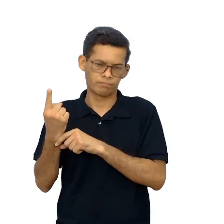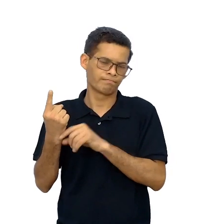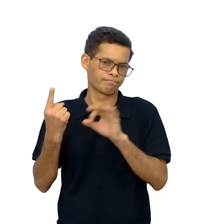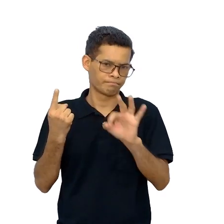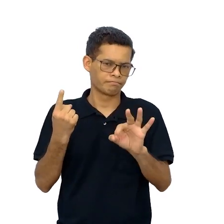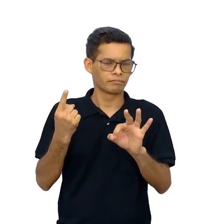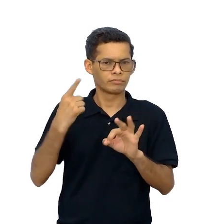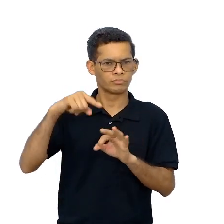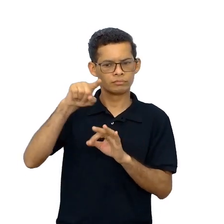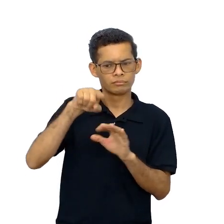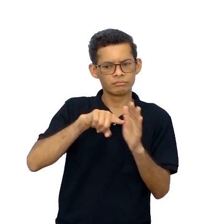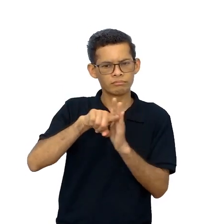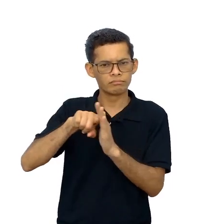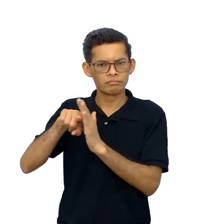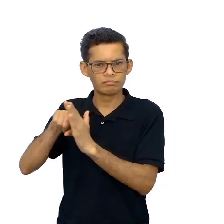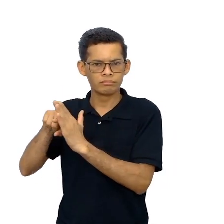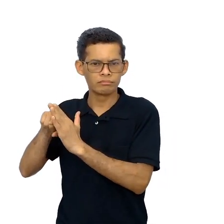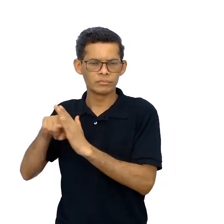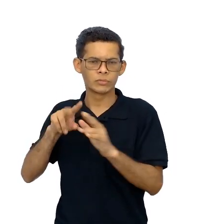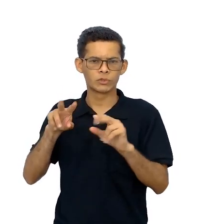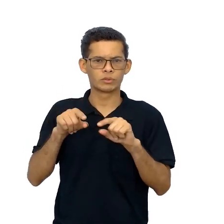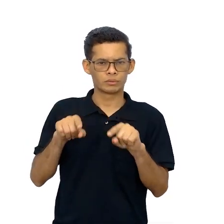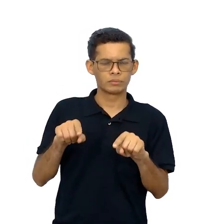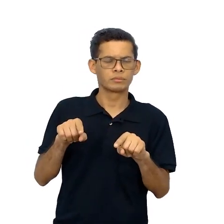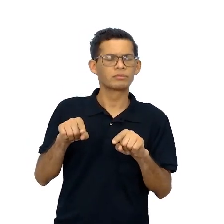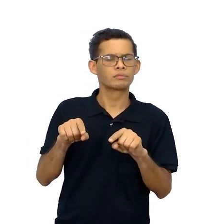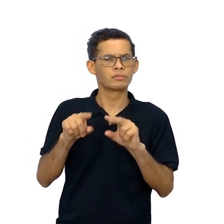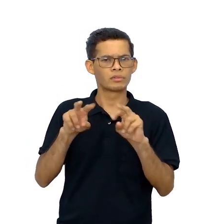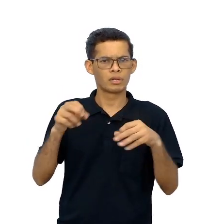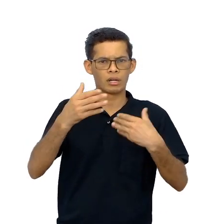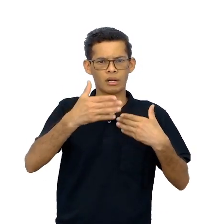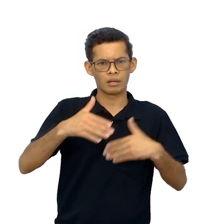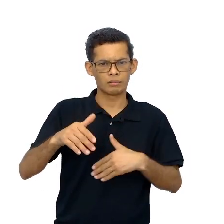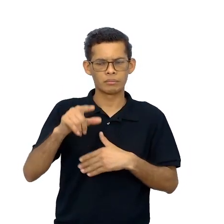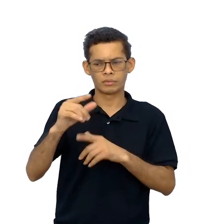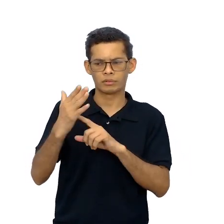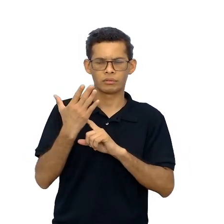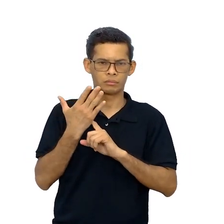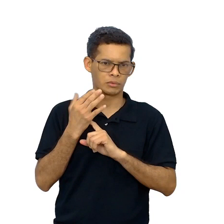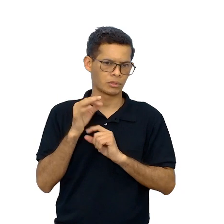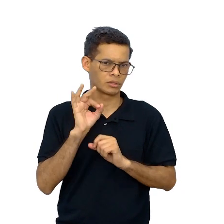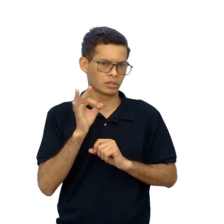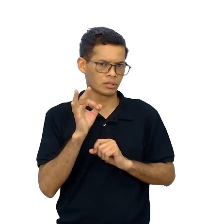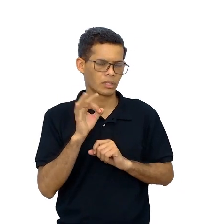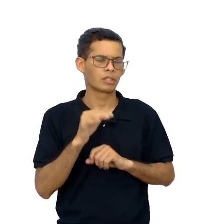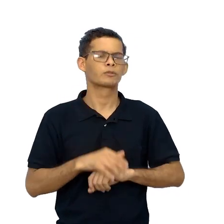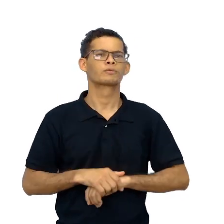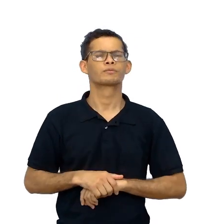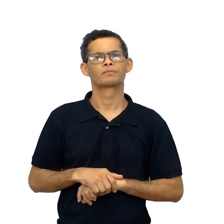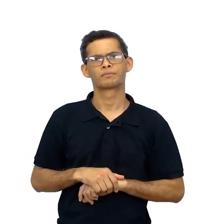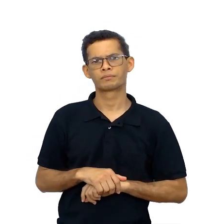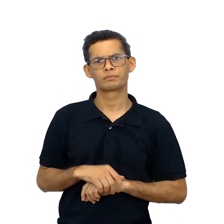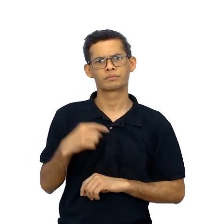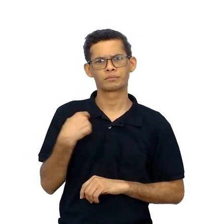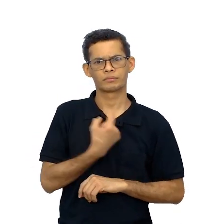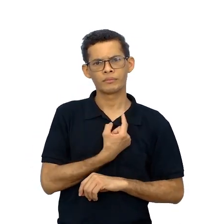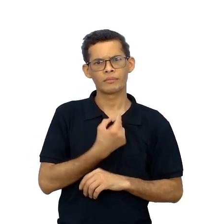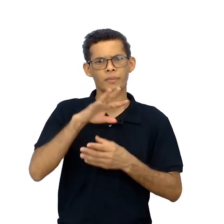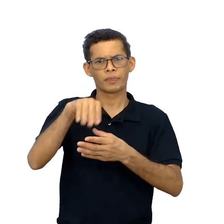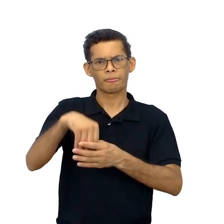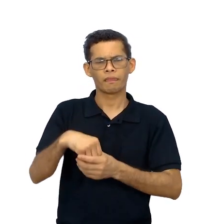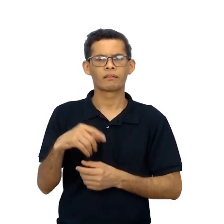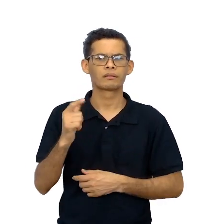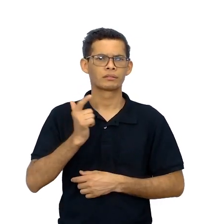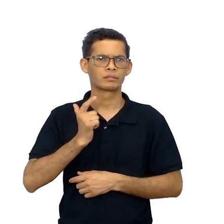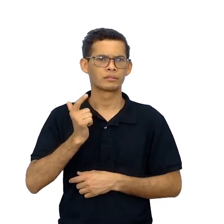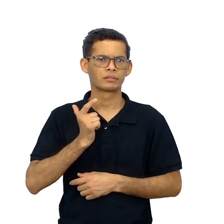dessas fragilidades que a prova nos mostra, tá certo? Então, nós temos aqui uma